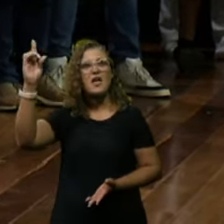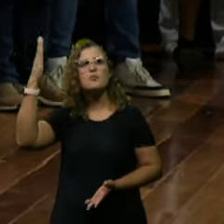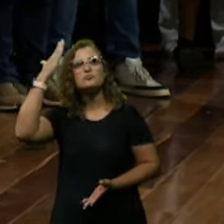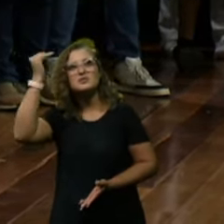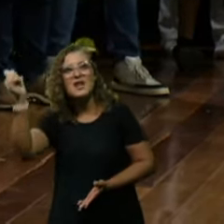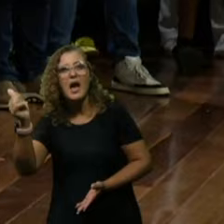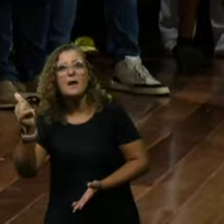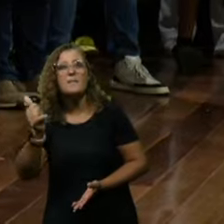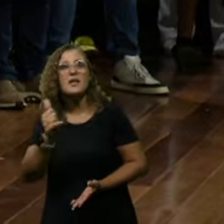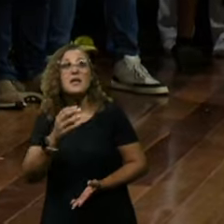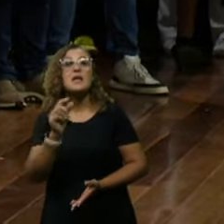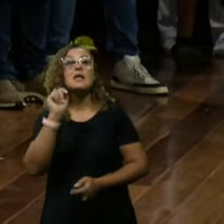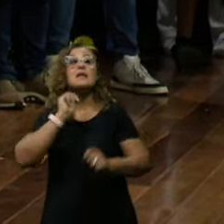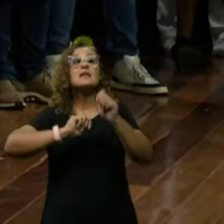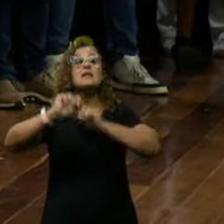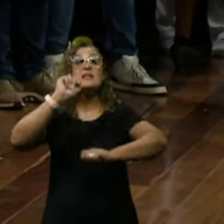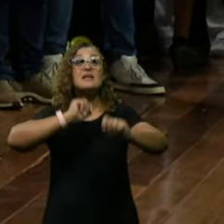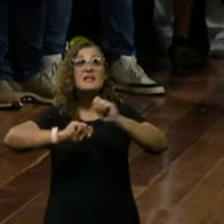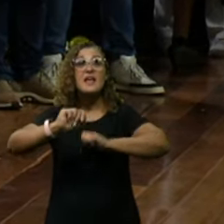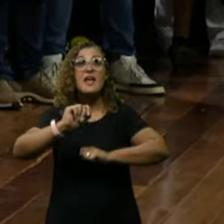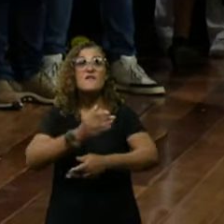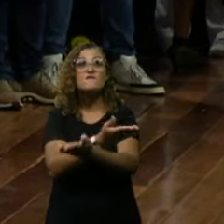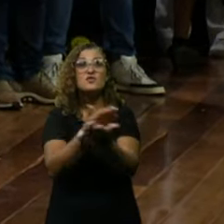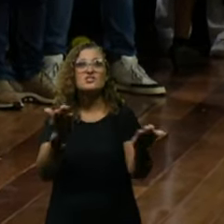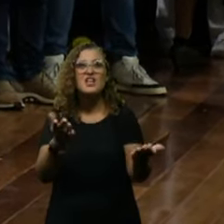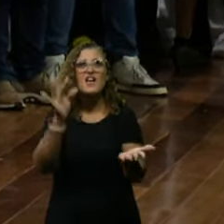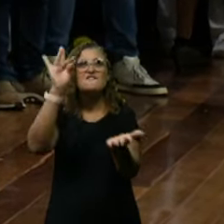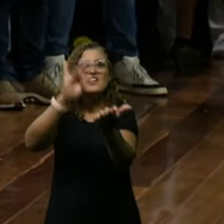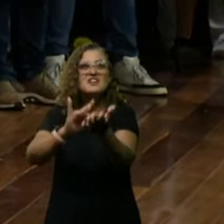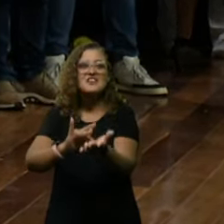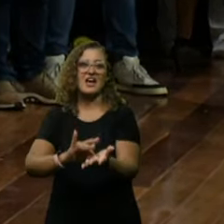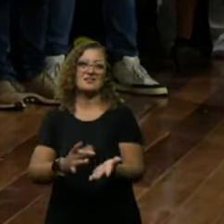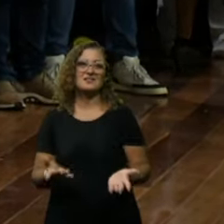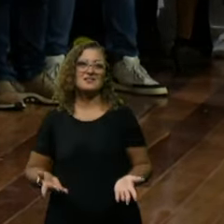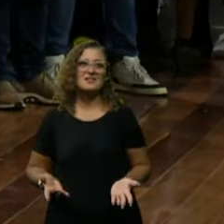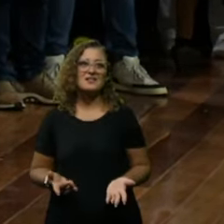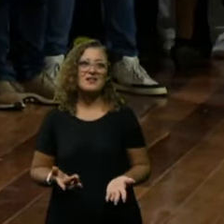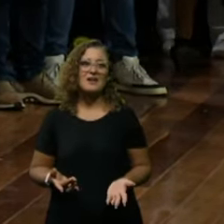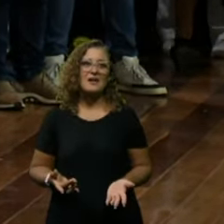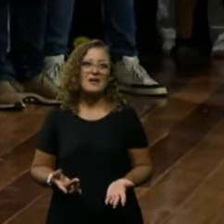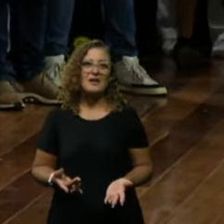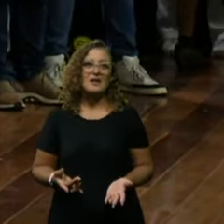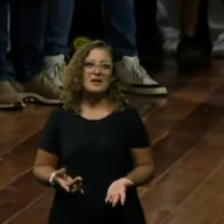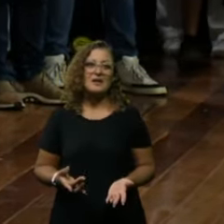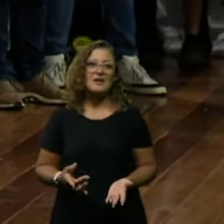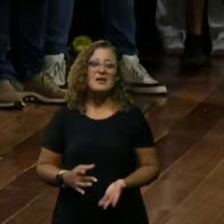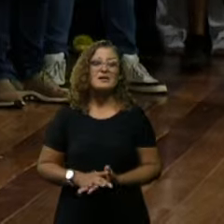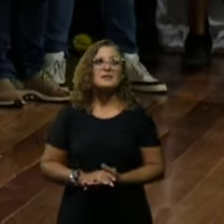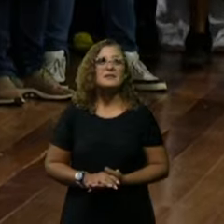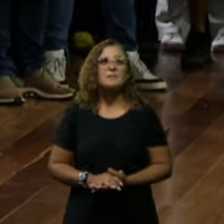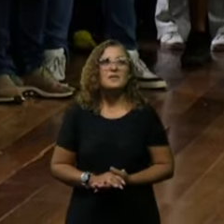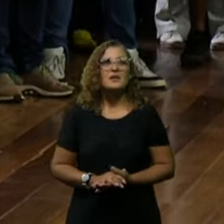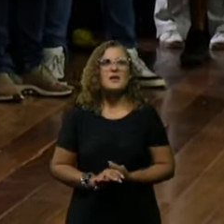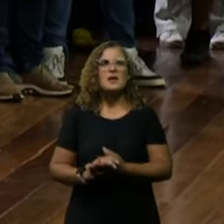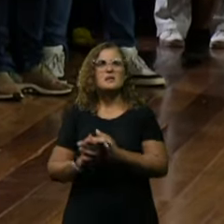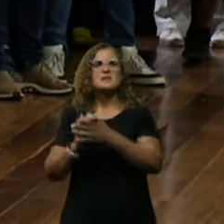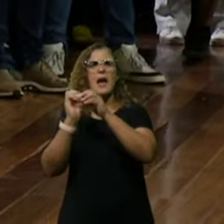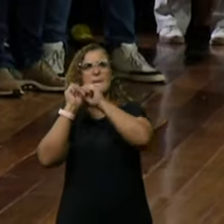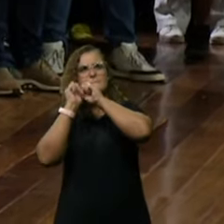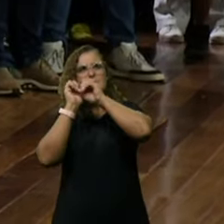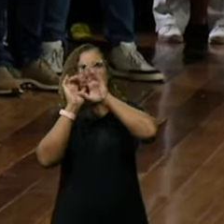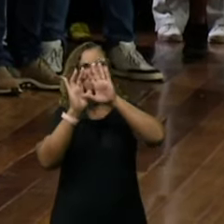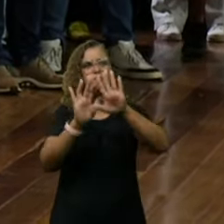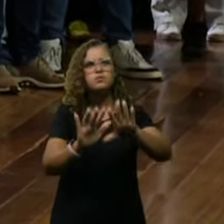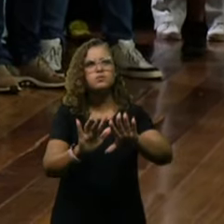mas a igreja vai saber quem você é Oi linda e hoje essa porção de sobrenaturalidade